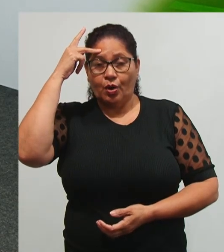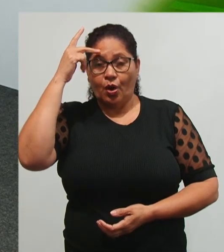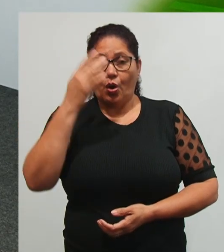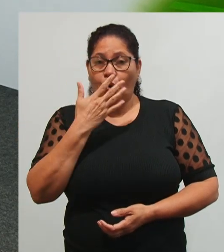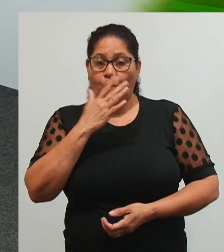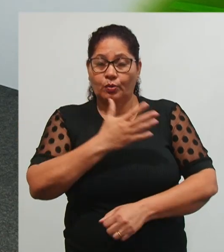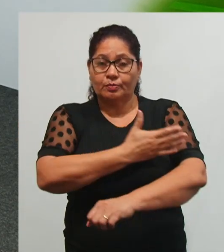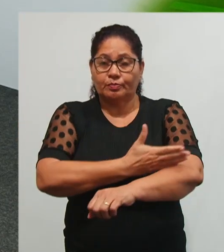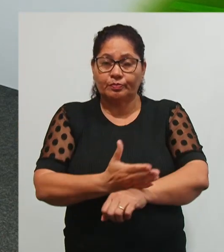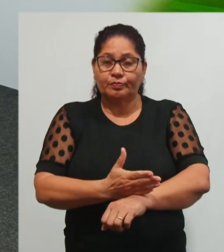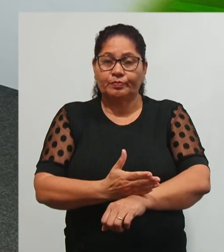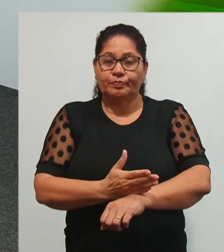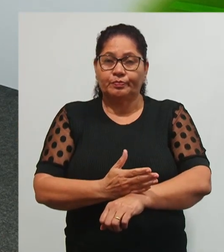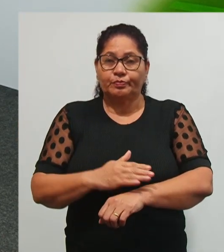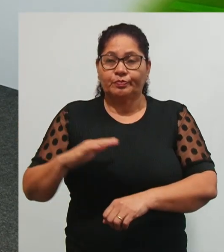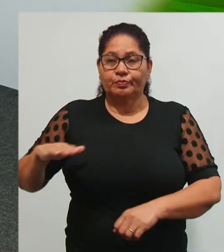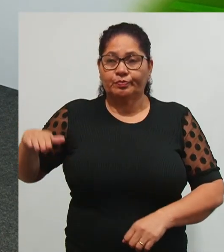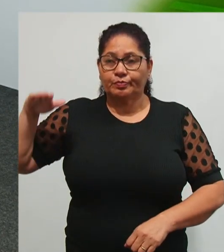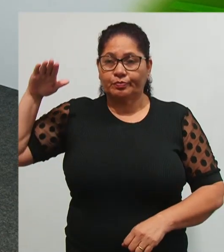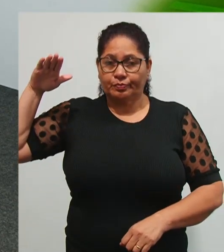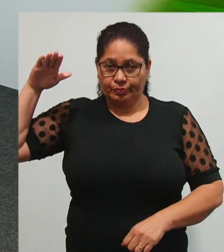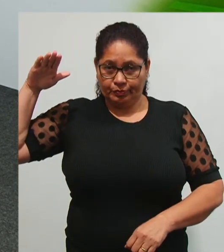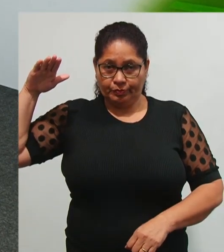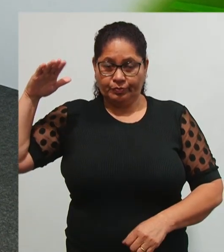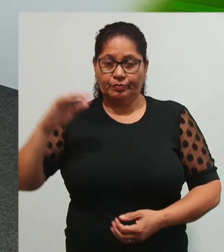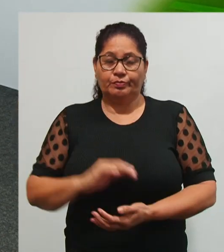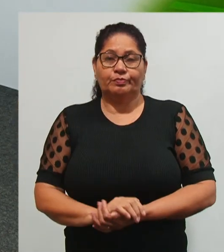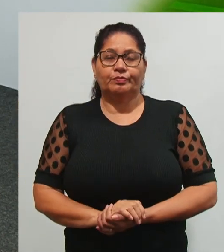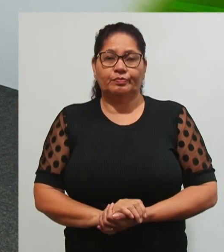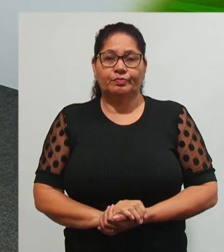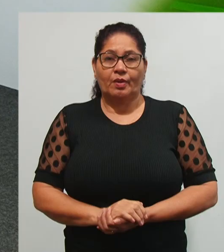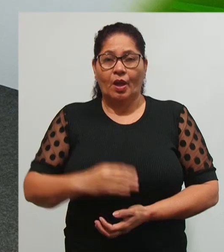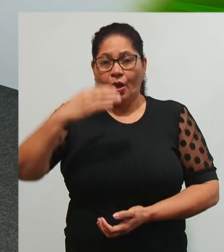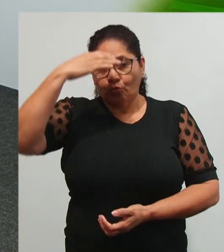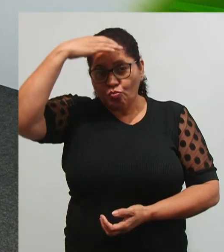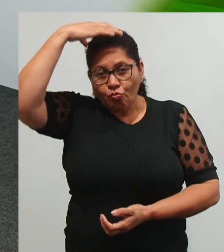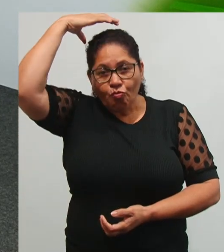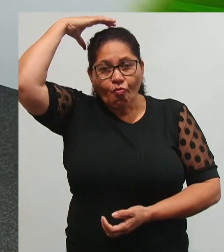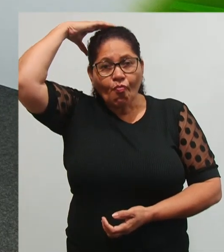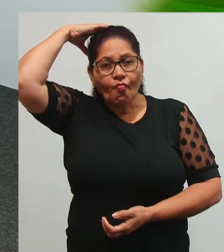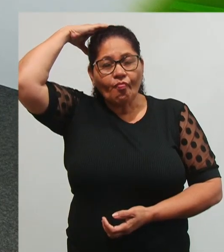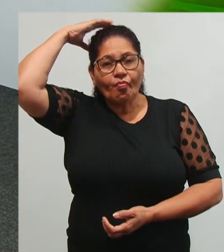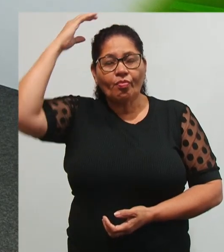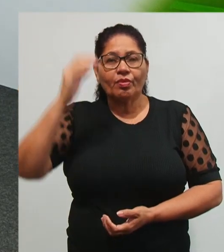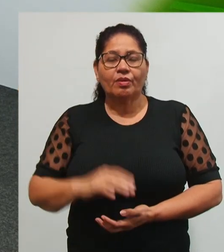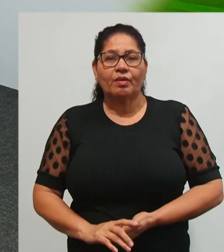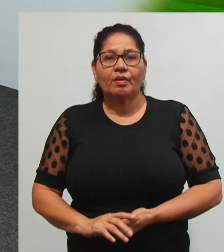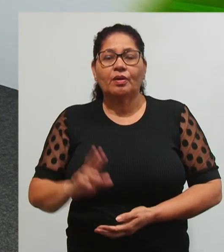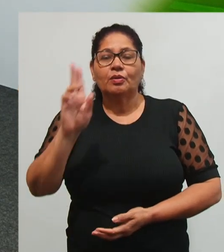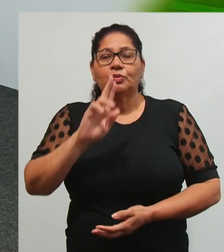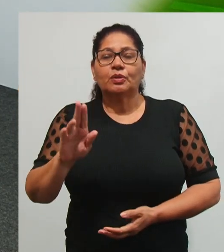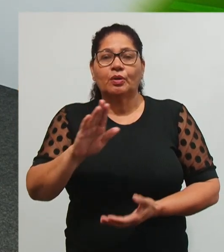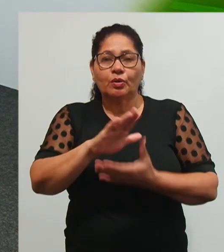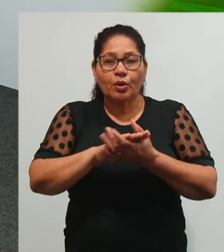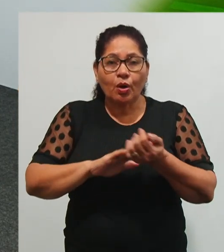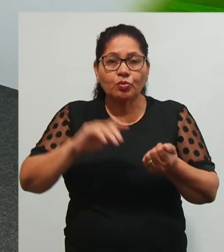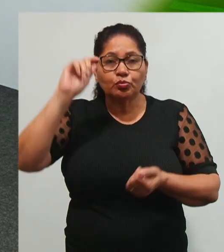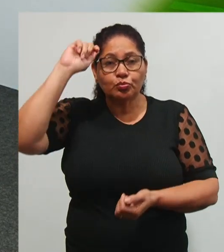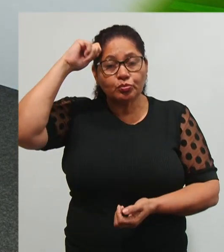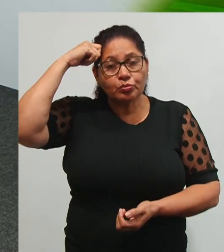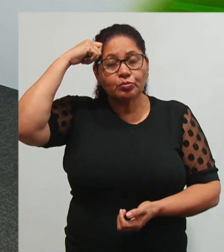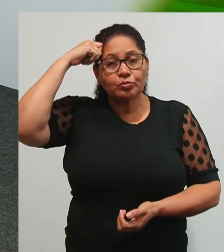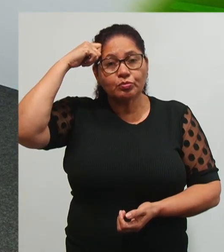branca, estatura baixa, cabelo baixo, estou vestindo um sapato de cor